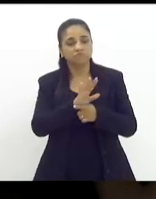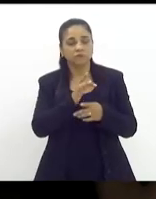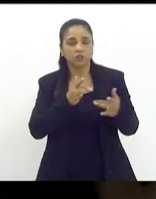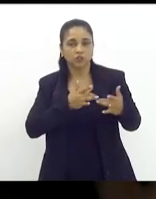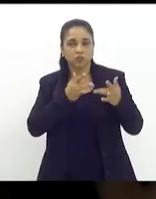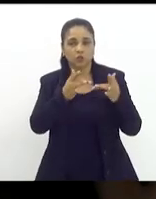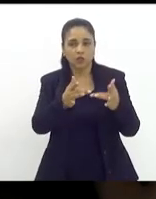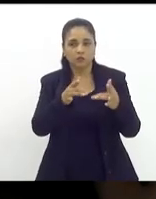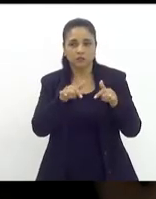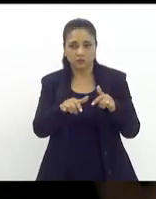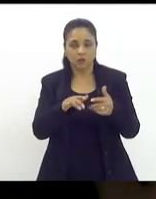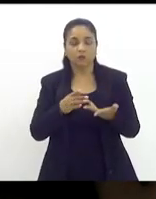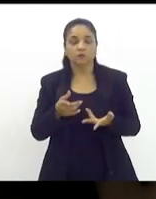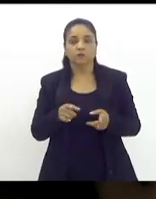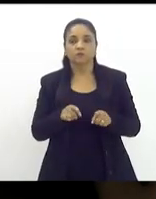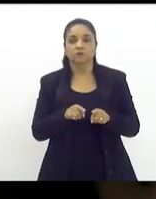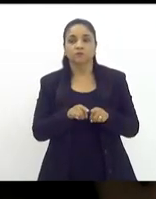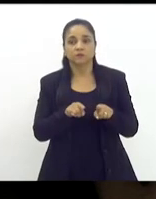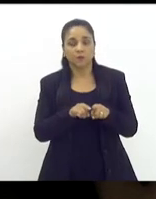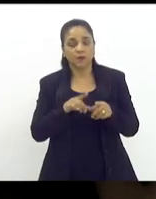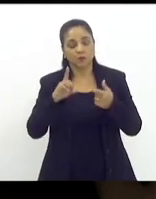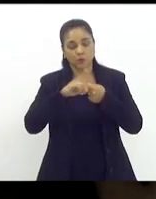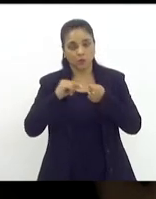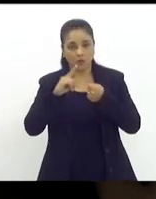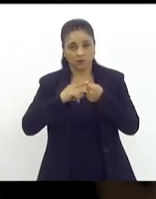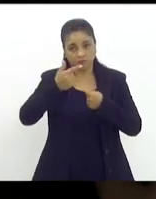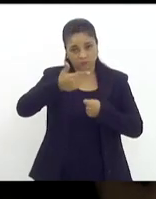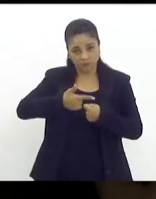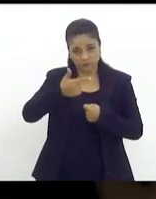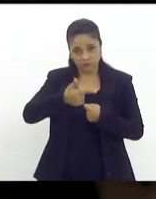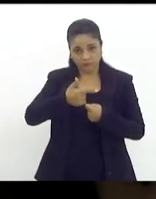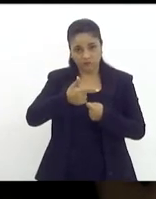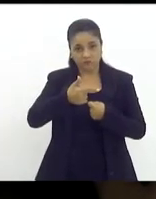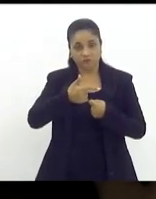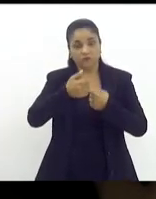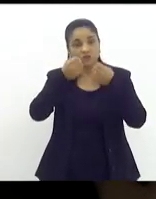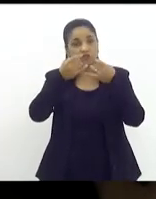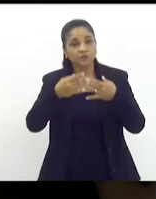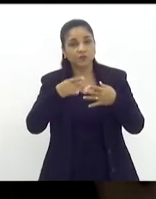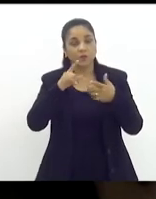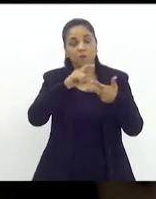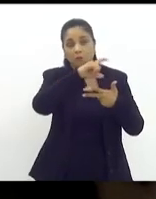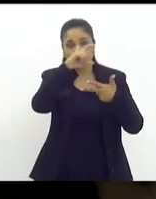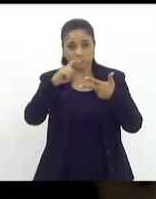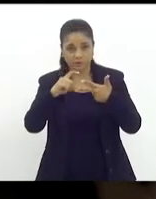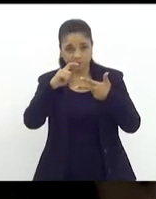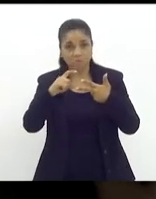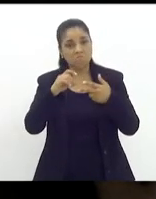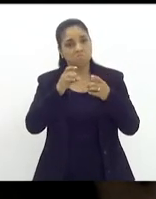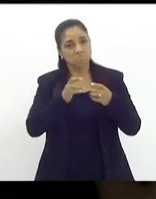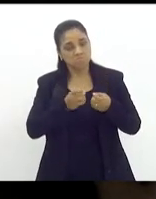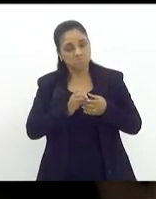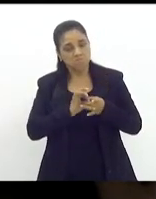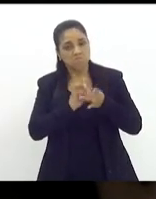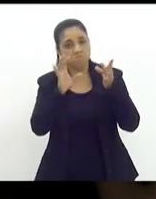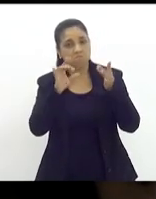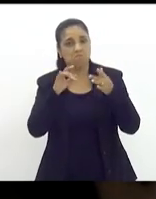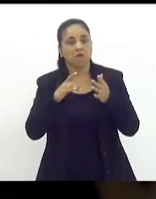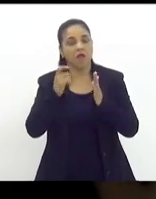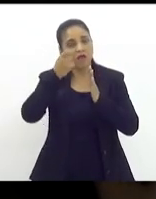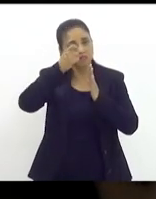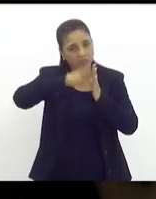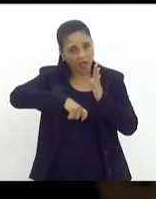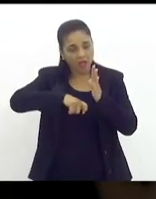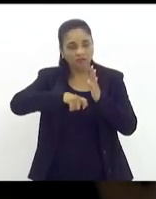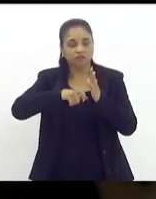Janeiro. E lá no artigo 2º, diz o seguinte: o Poder Executivo poderá conceder isenção da taxa de inscrição